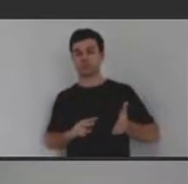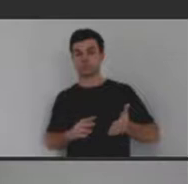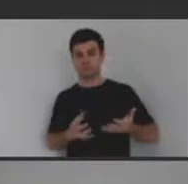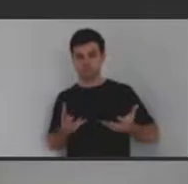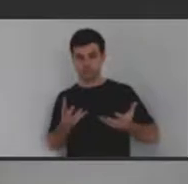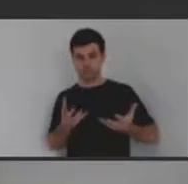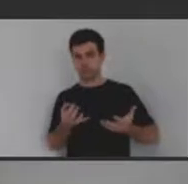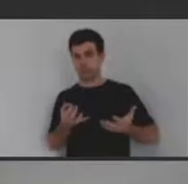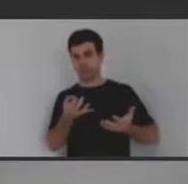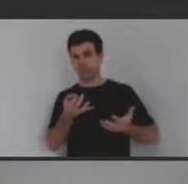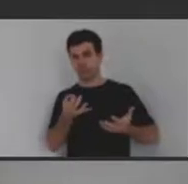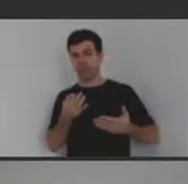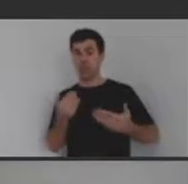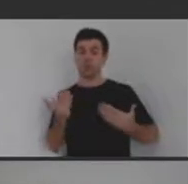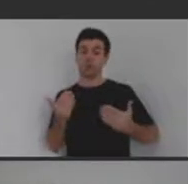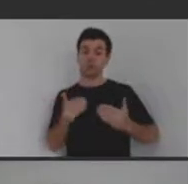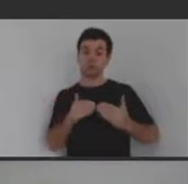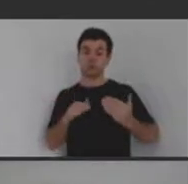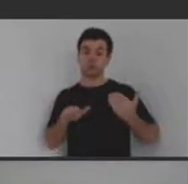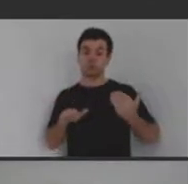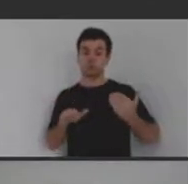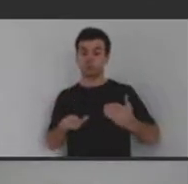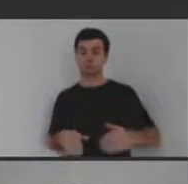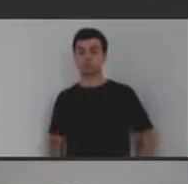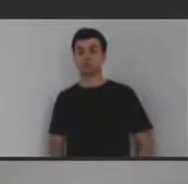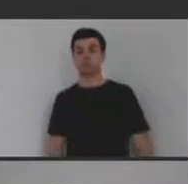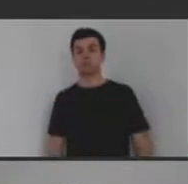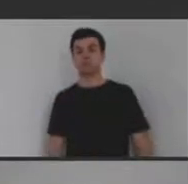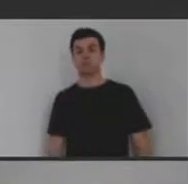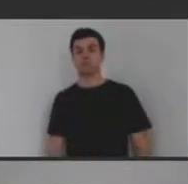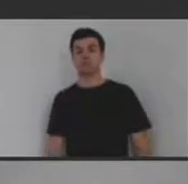posição contrária, algo que queira dizer.